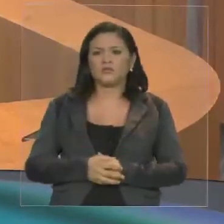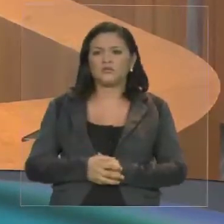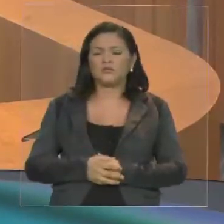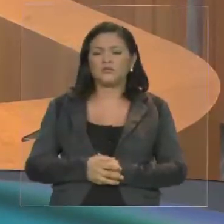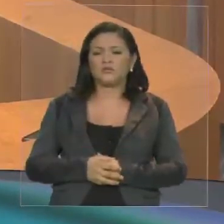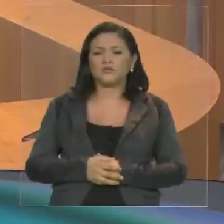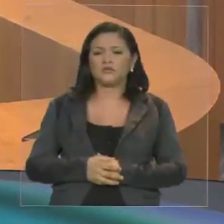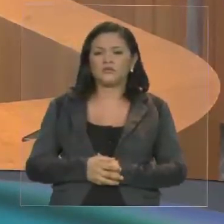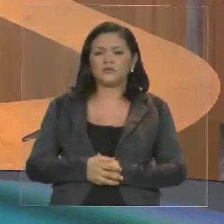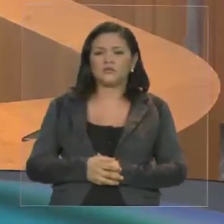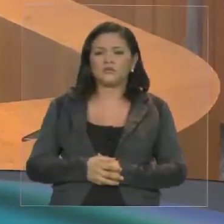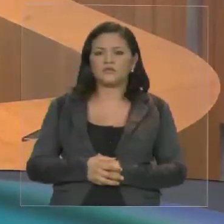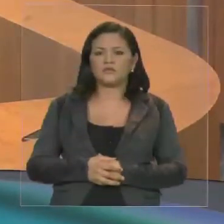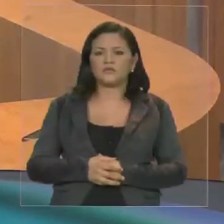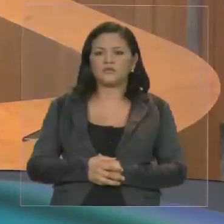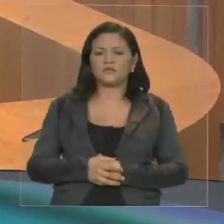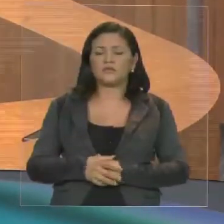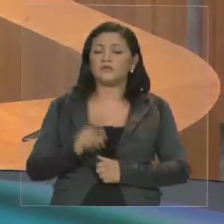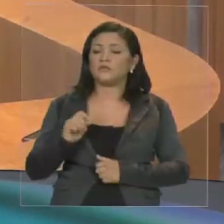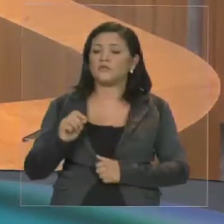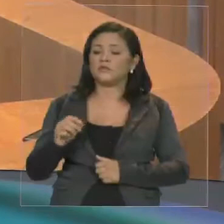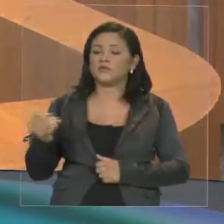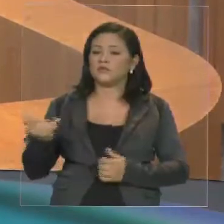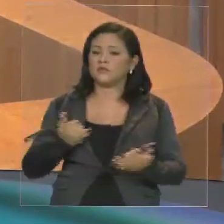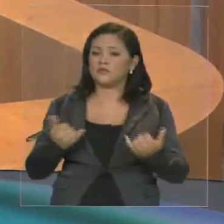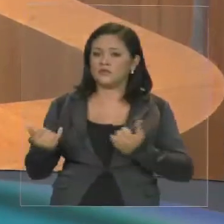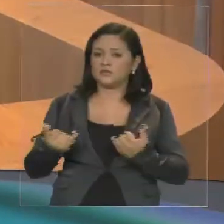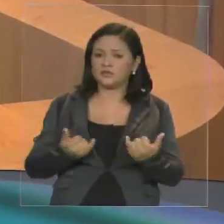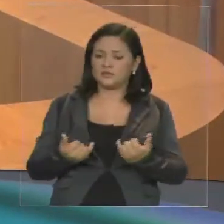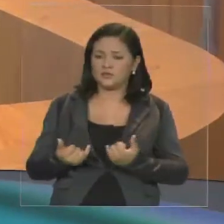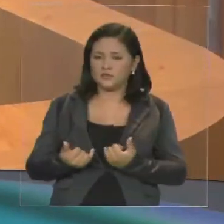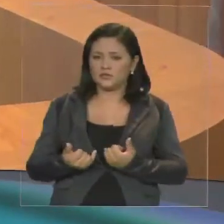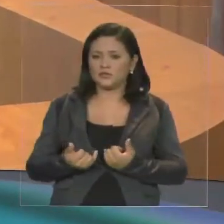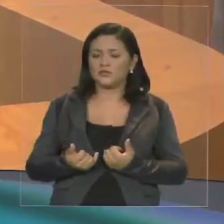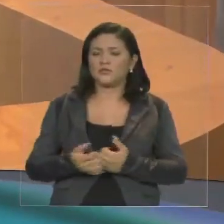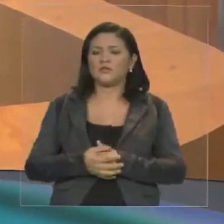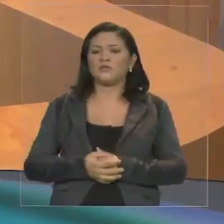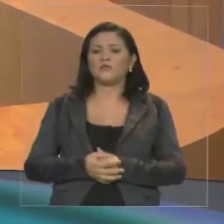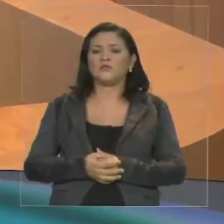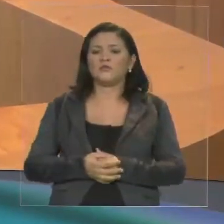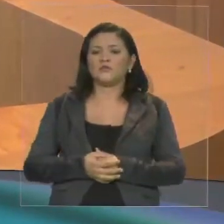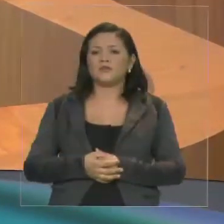esta casa, que nos informe, já que ele está divulgando,